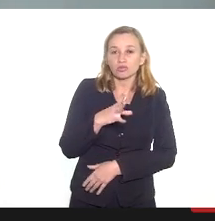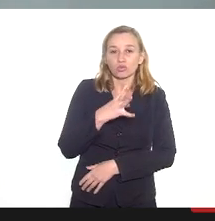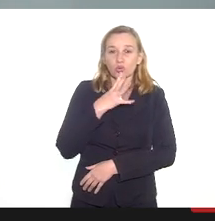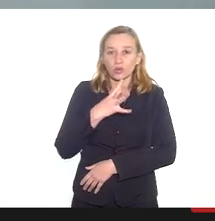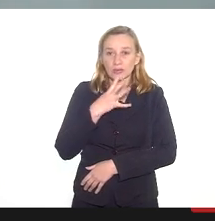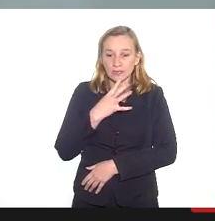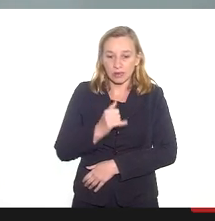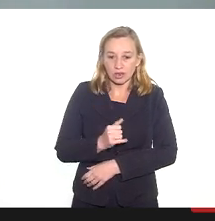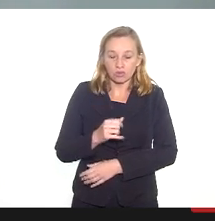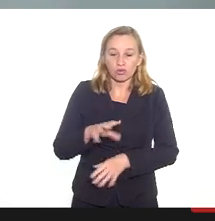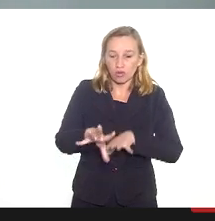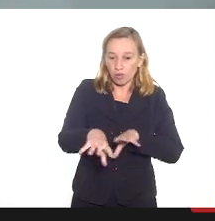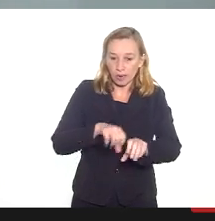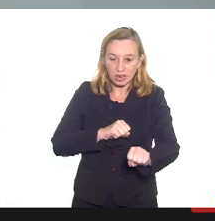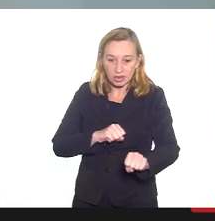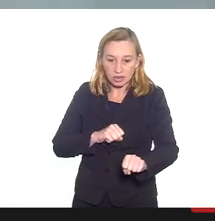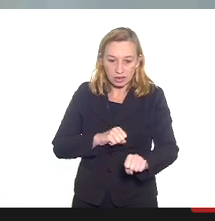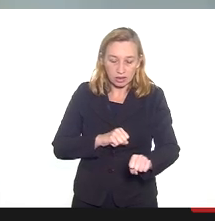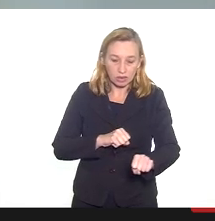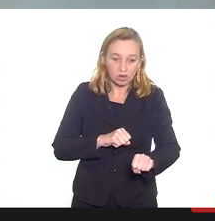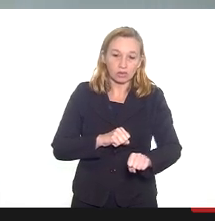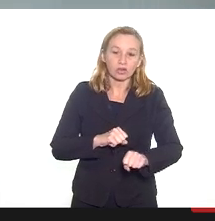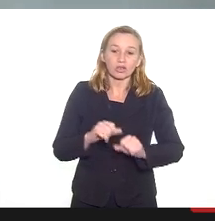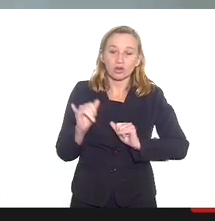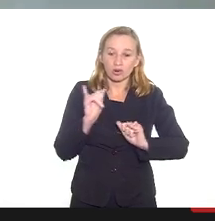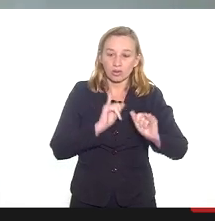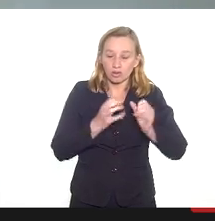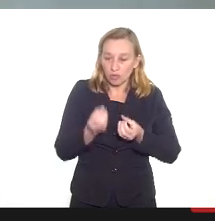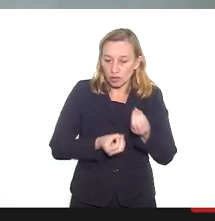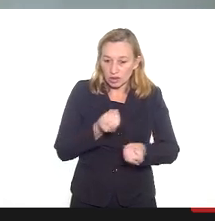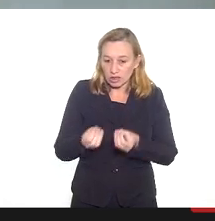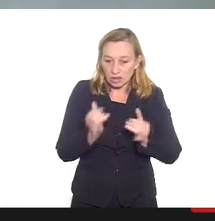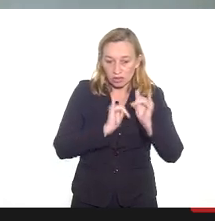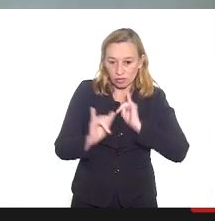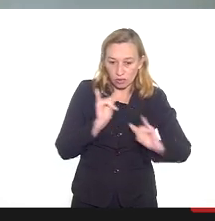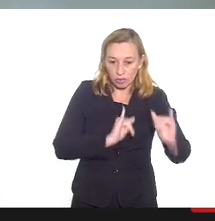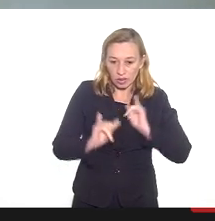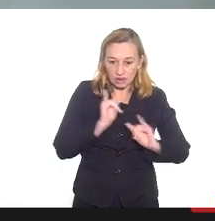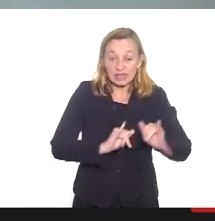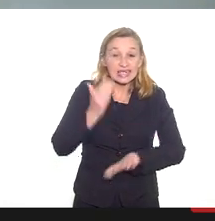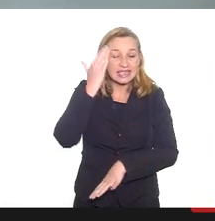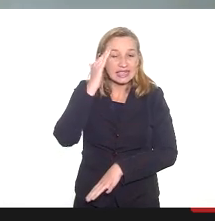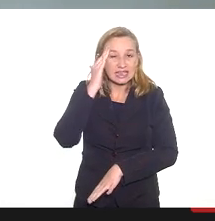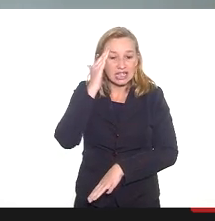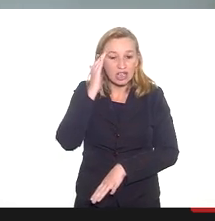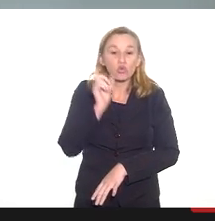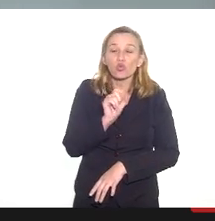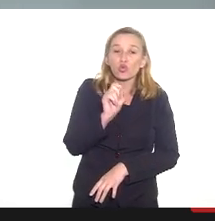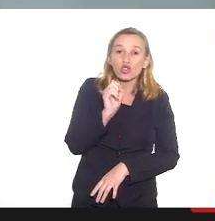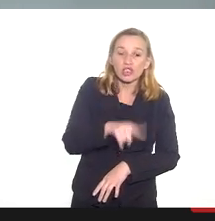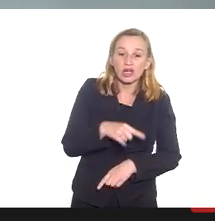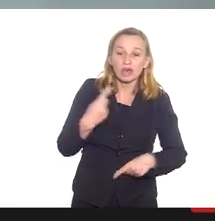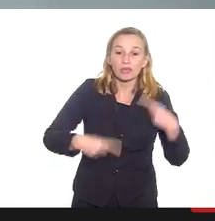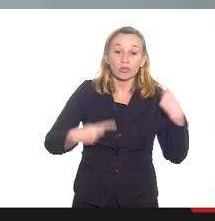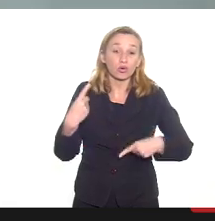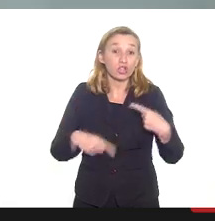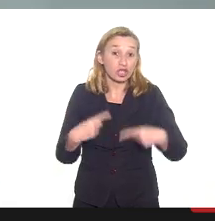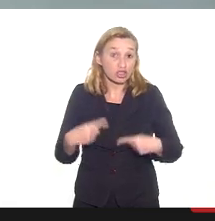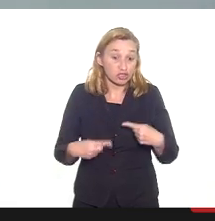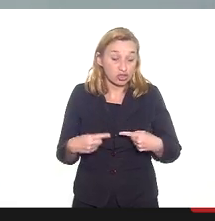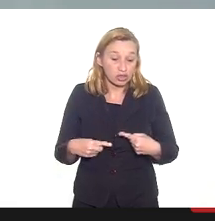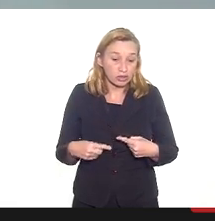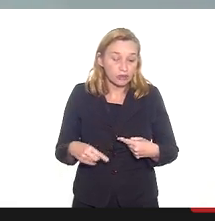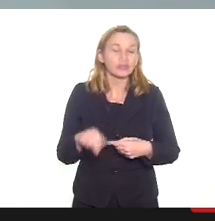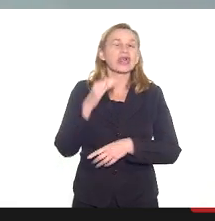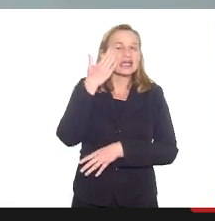conhecimento, formação, oficina de formação, a gente entender um pouco o que é essa crítica ao punitivismo. Nós